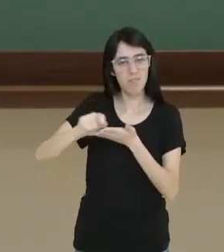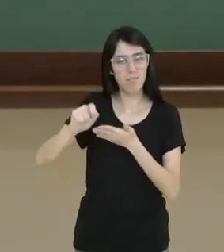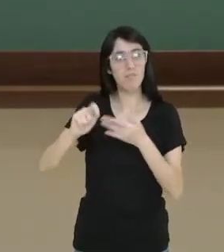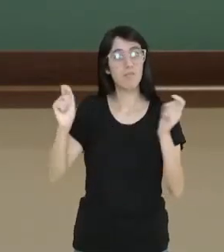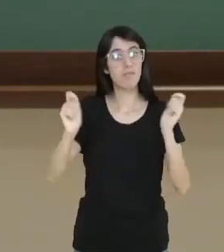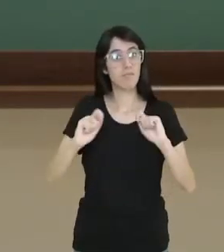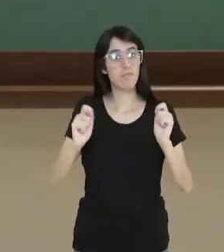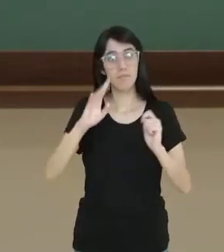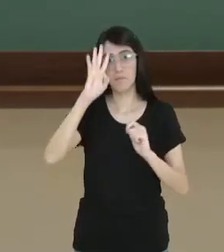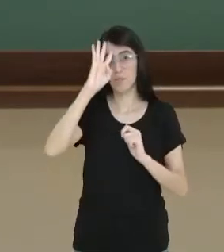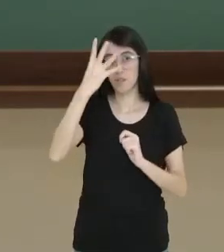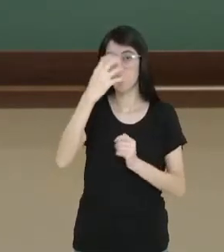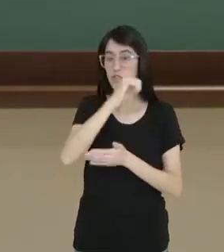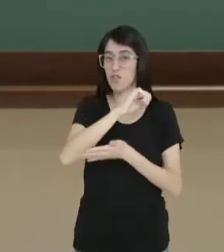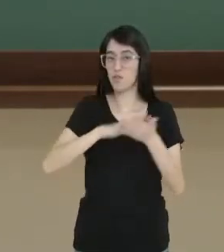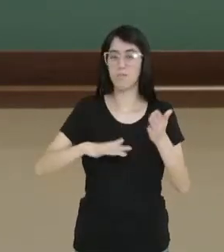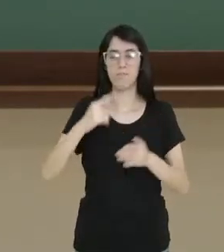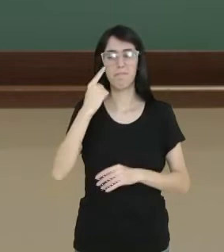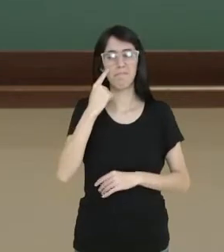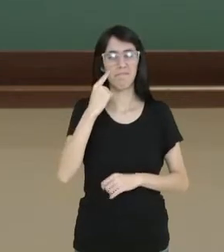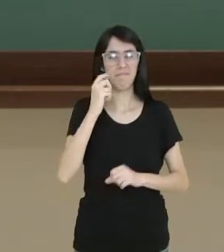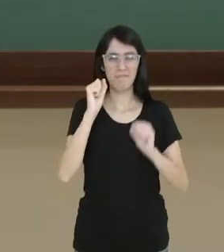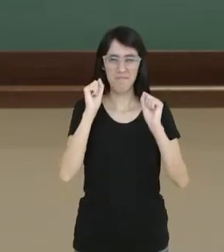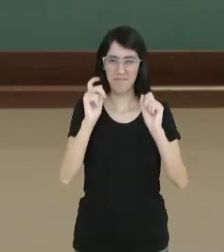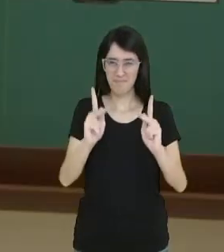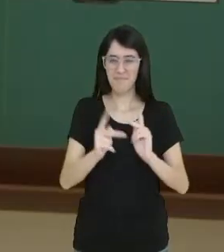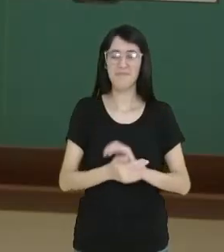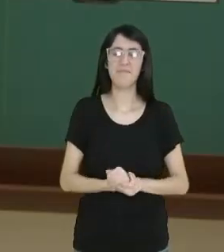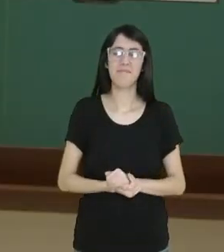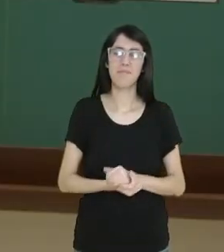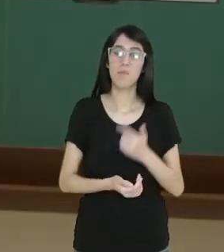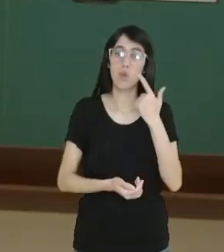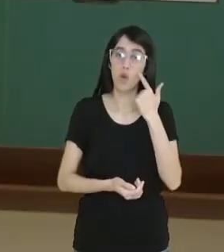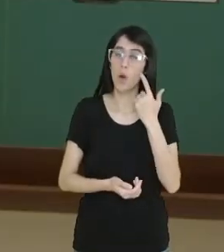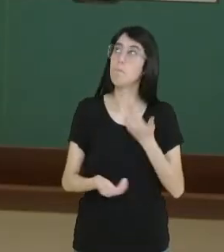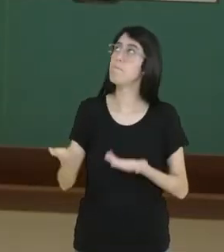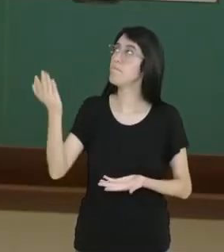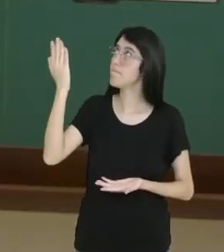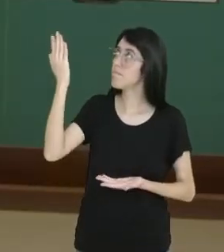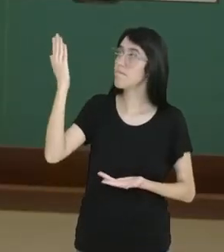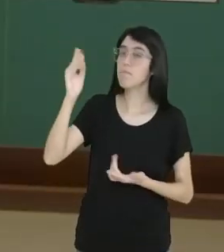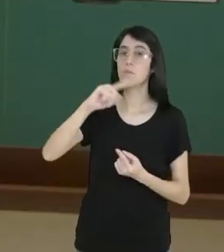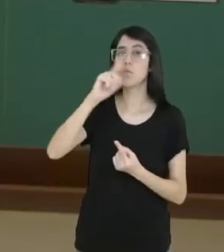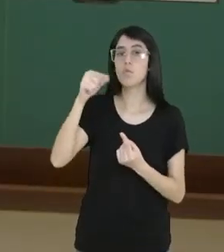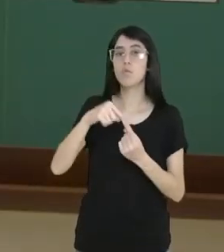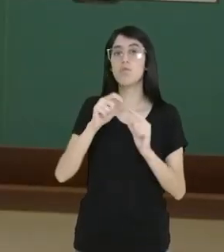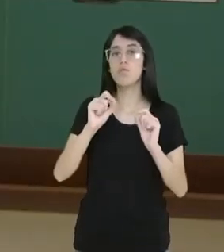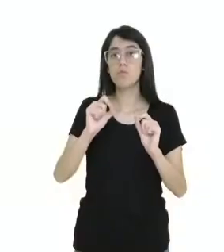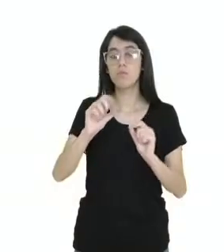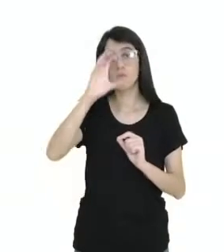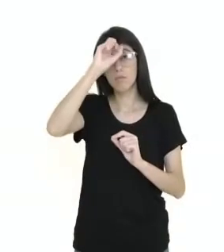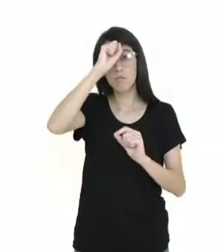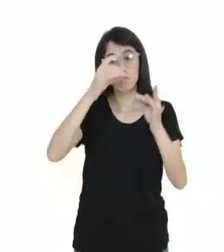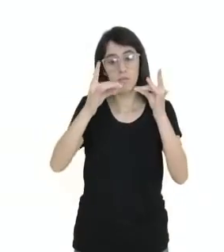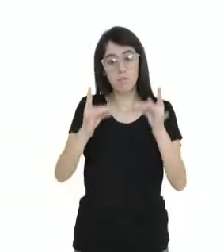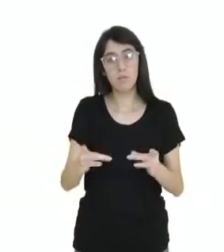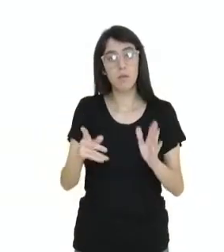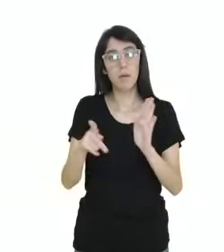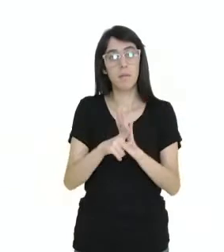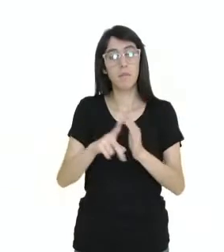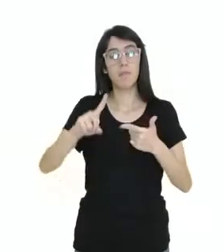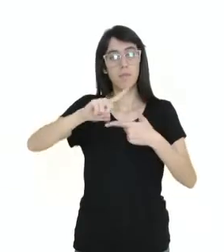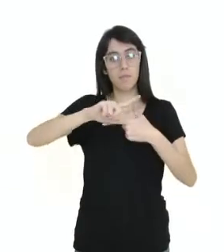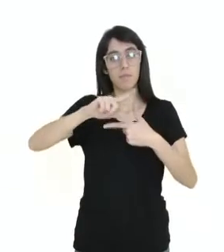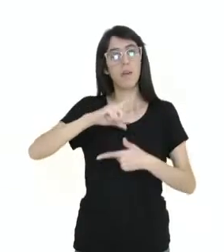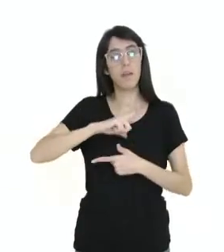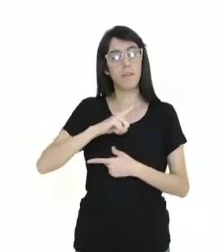nos probleminhas, ok? Bora lá então. Nossos objetivos: identificar os elementos de um triângulo. Tem a